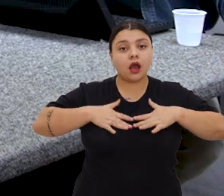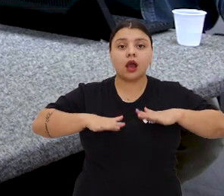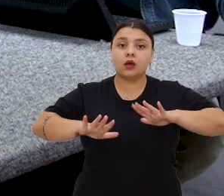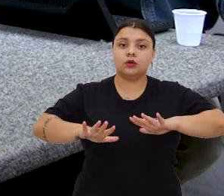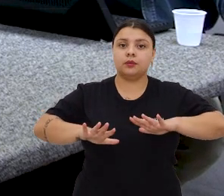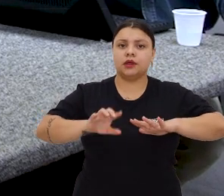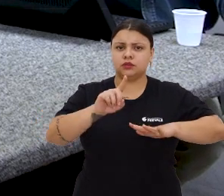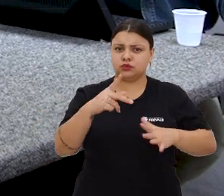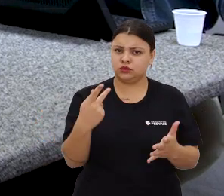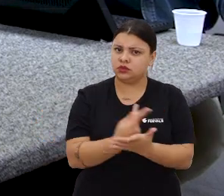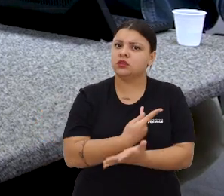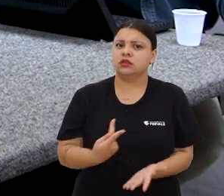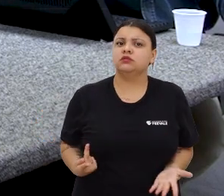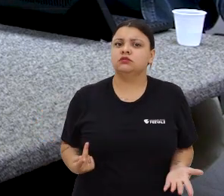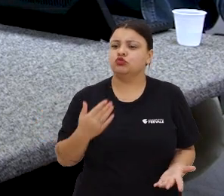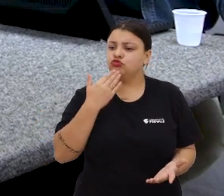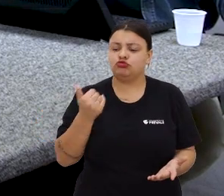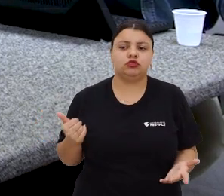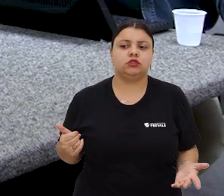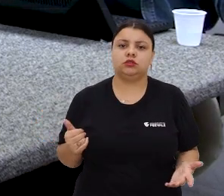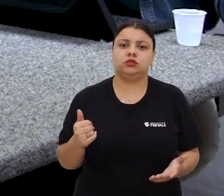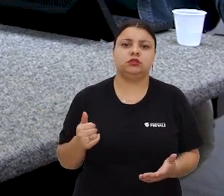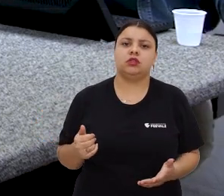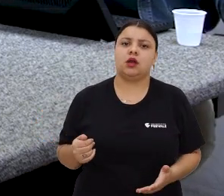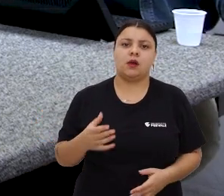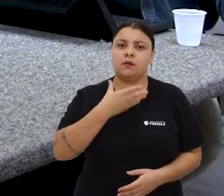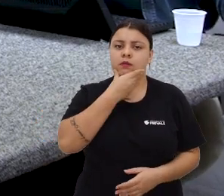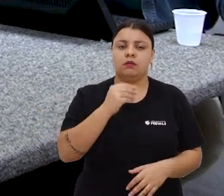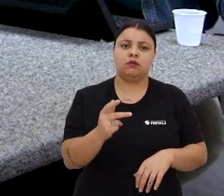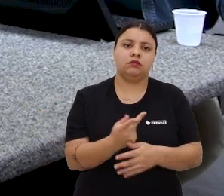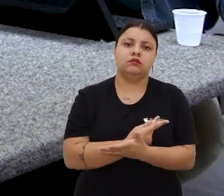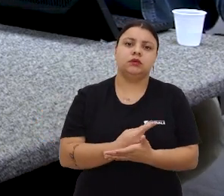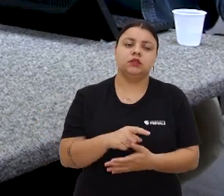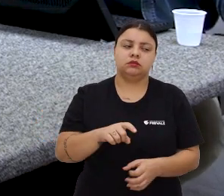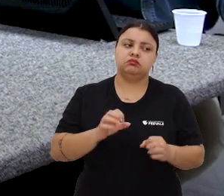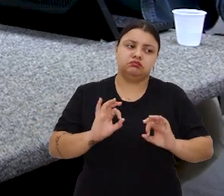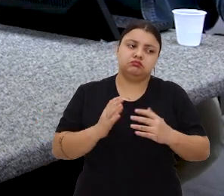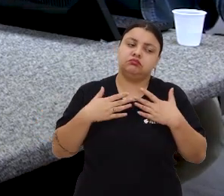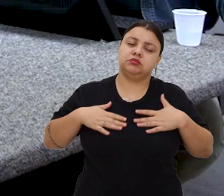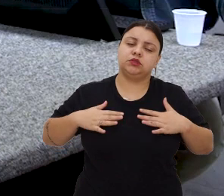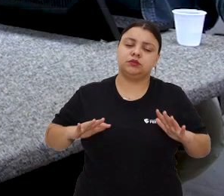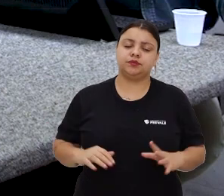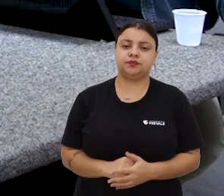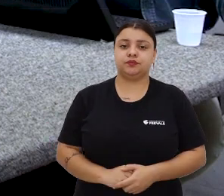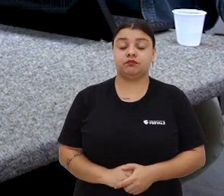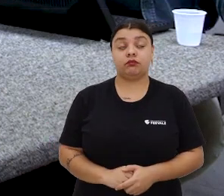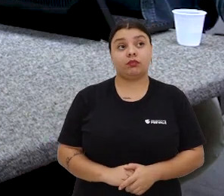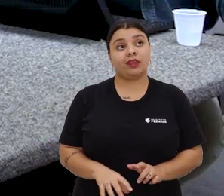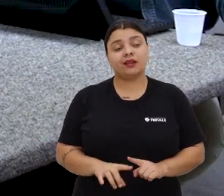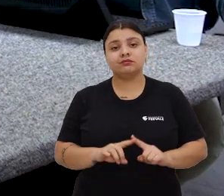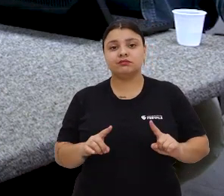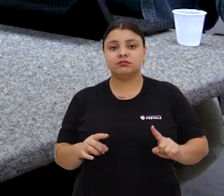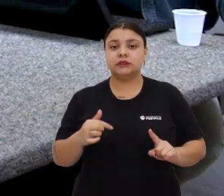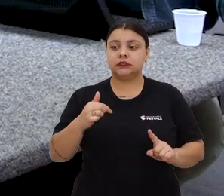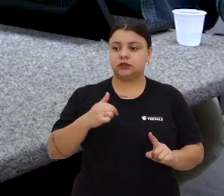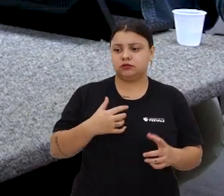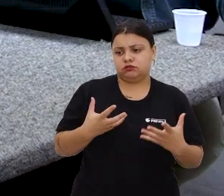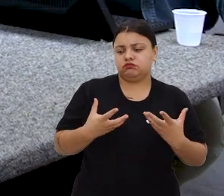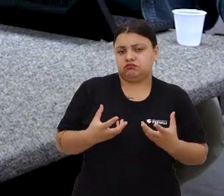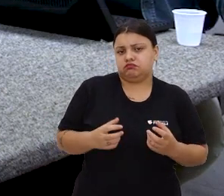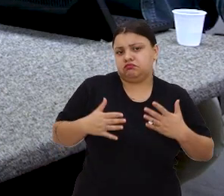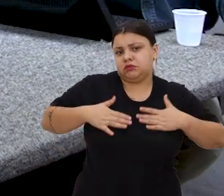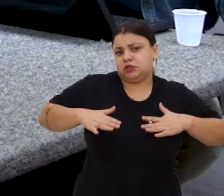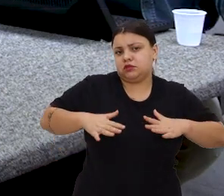contratou o cara errado. Eu não vou mudar. Não, fica à vontade. Tá? E aí, fica à vontade para mim, eu tô à